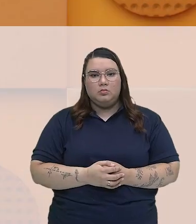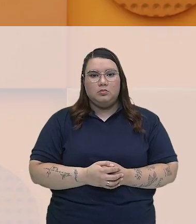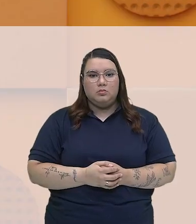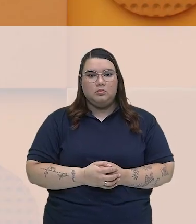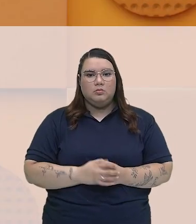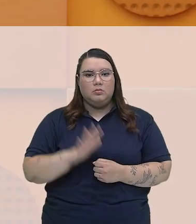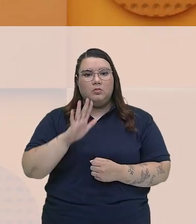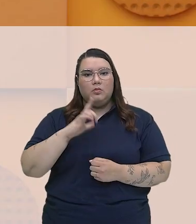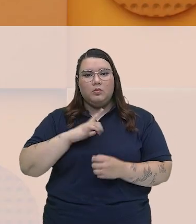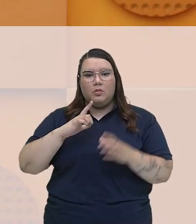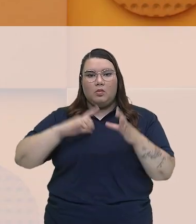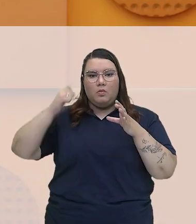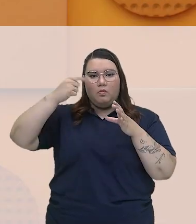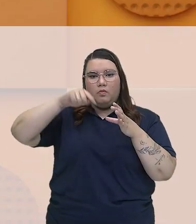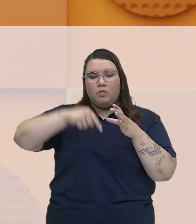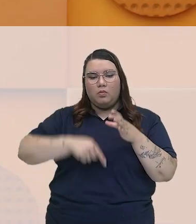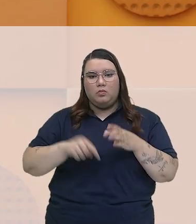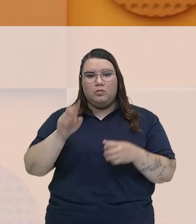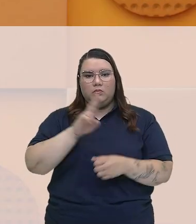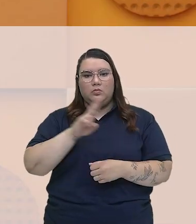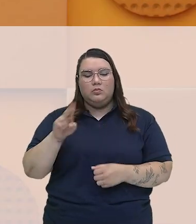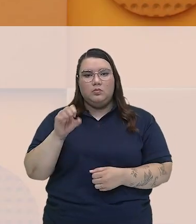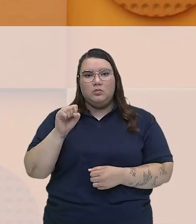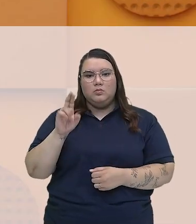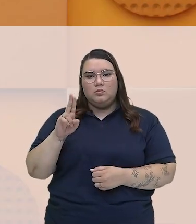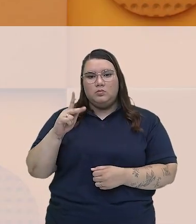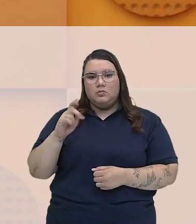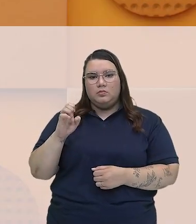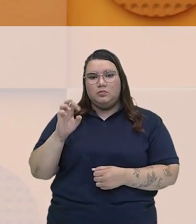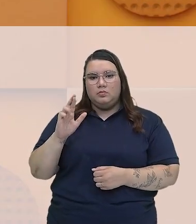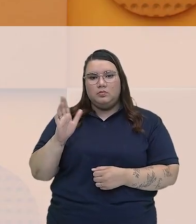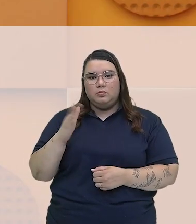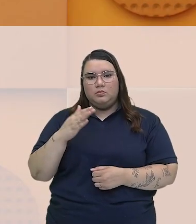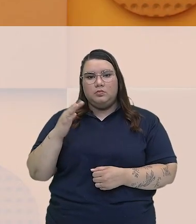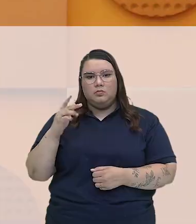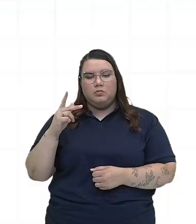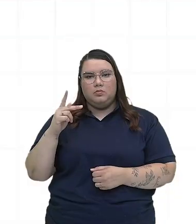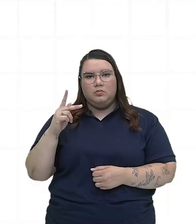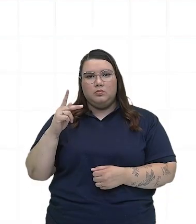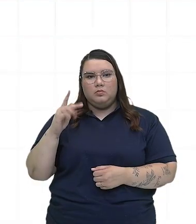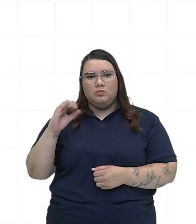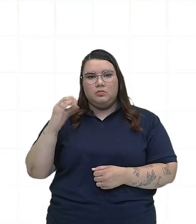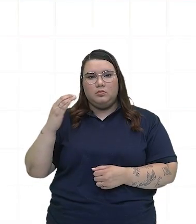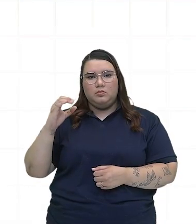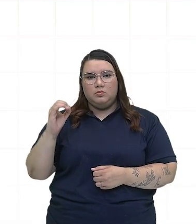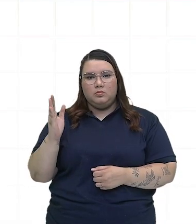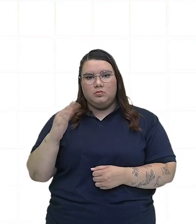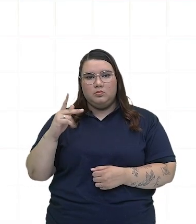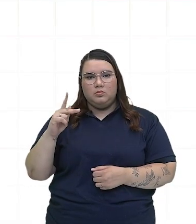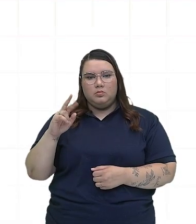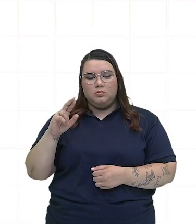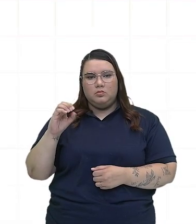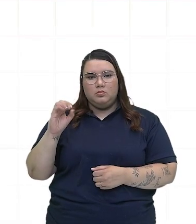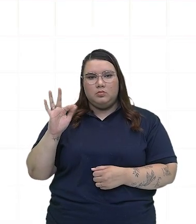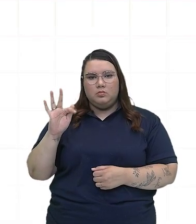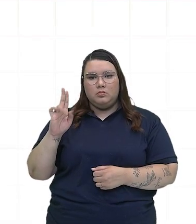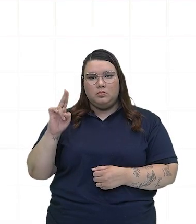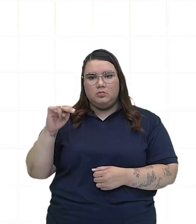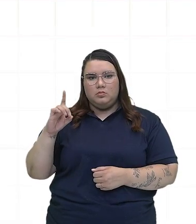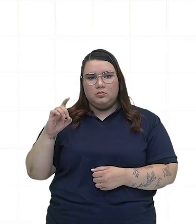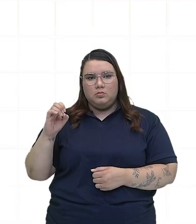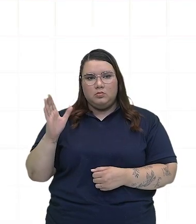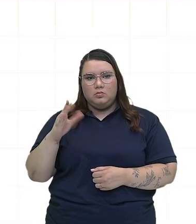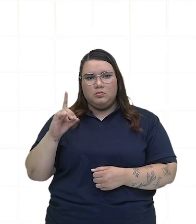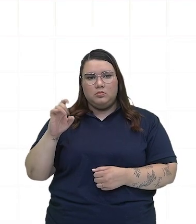foi perfurado um poço chamado Superpoço Profundo de Kola. E aí a gente vai verificar